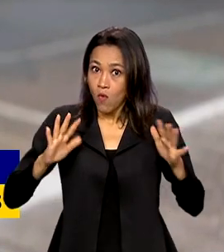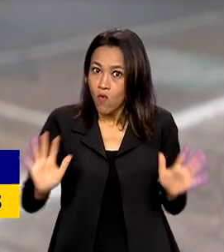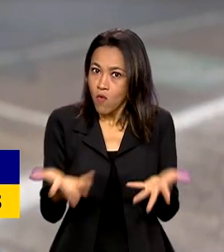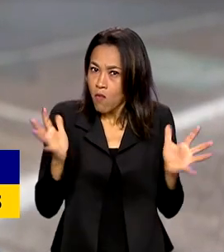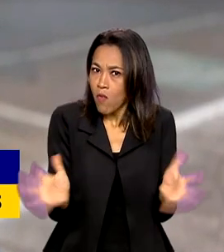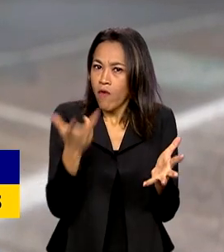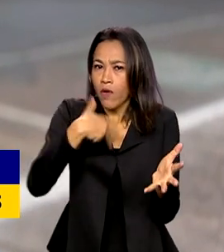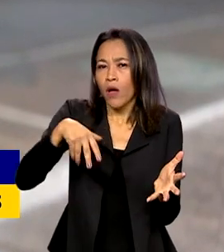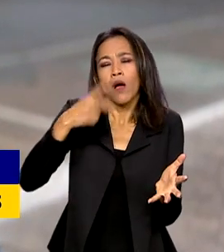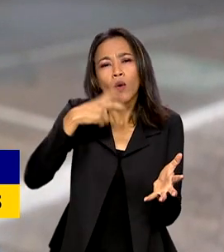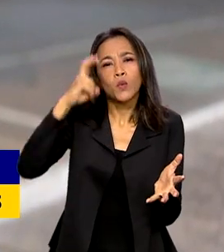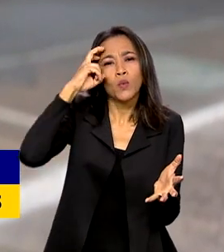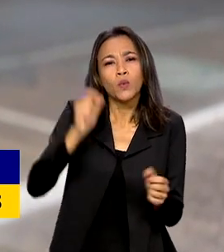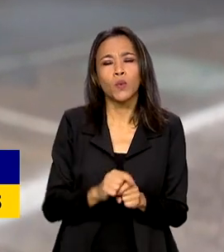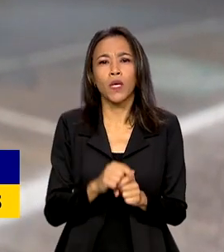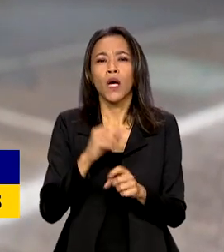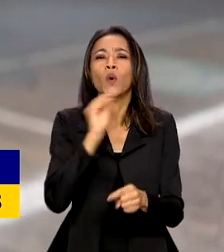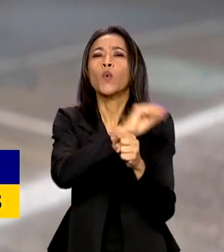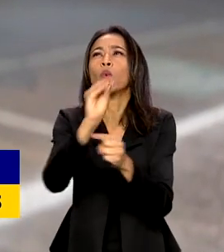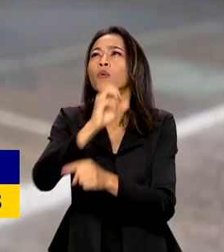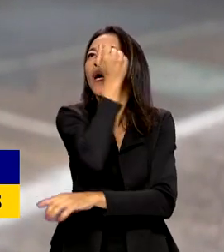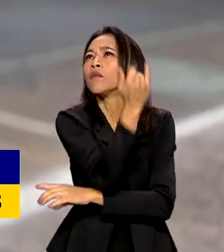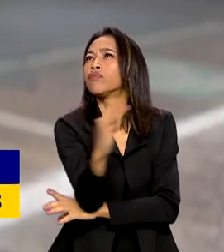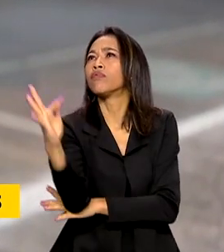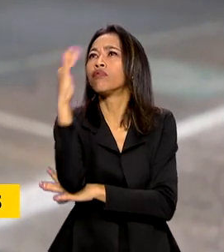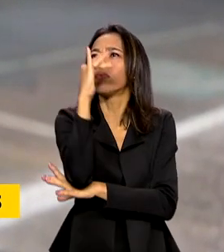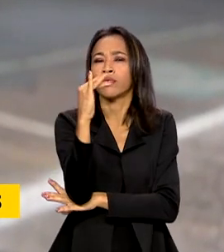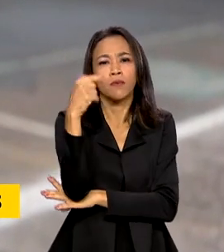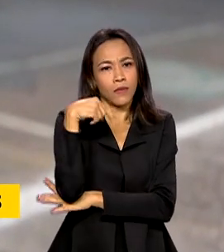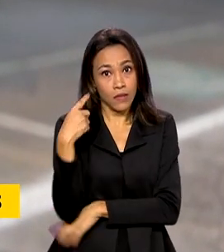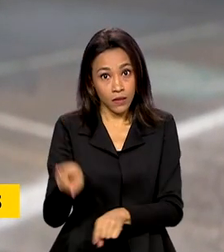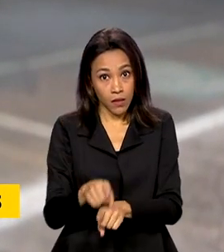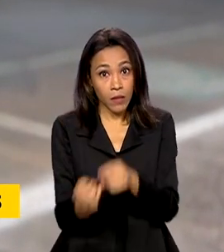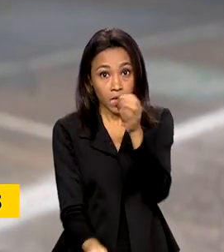a cultura, promove a natureza, preserva nossas florestas, gera emprego e renda.